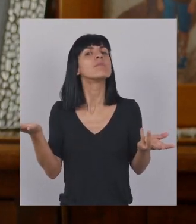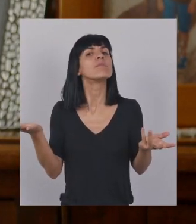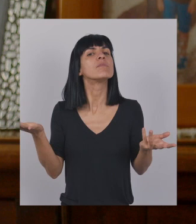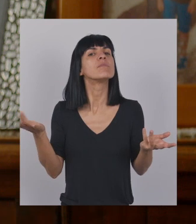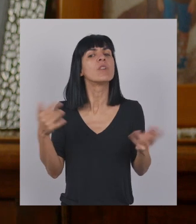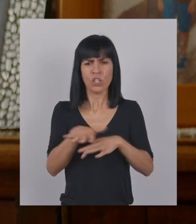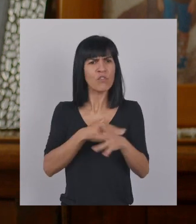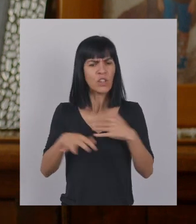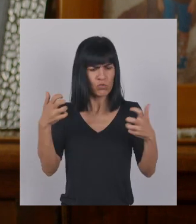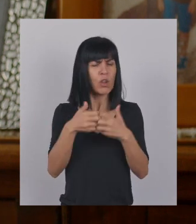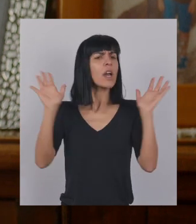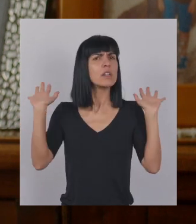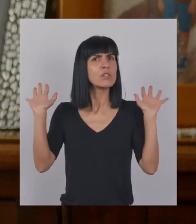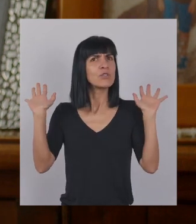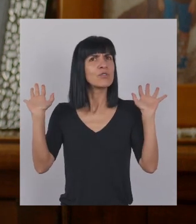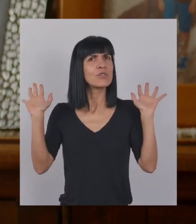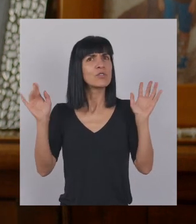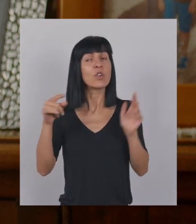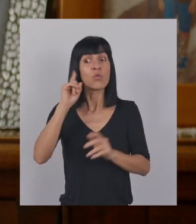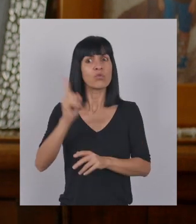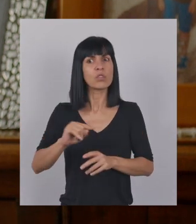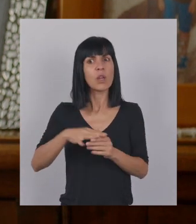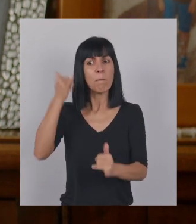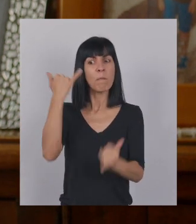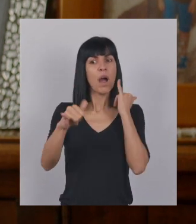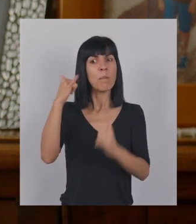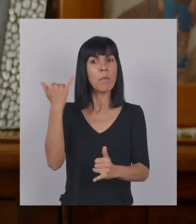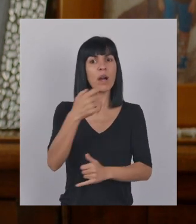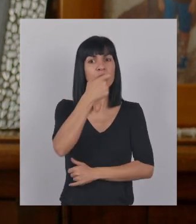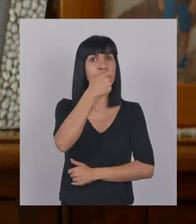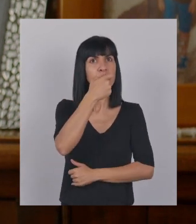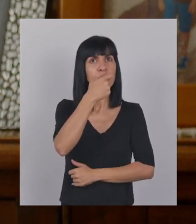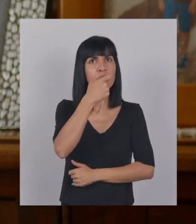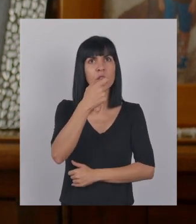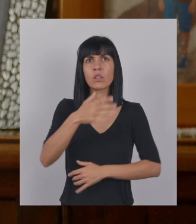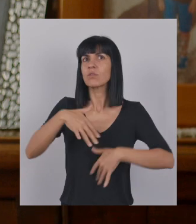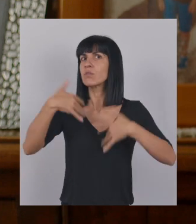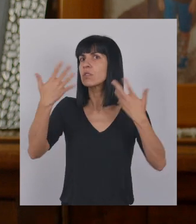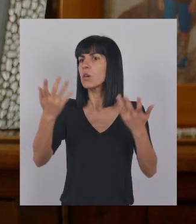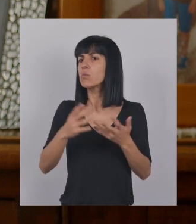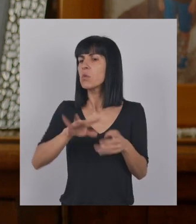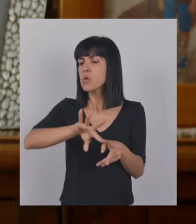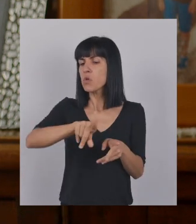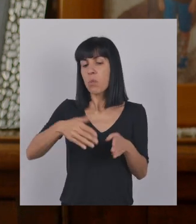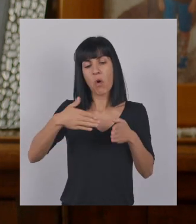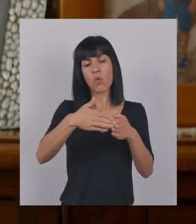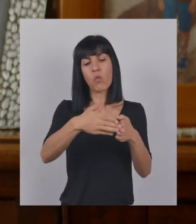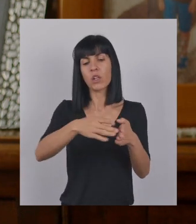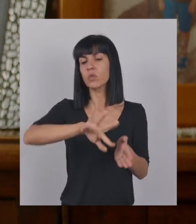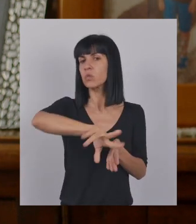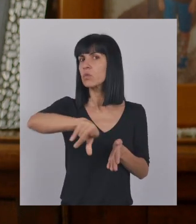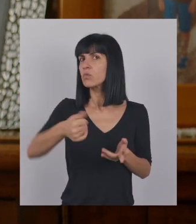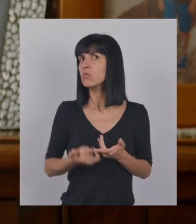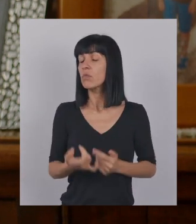fazem outro e faço guerras quando um dia bate no árvore tu roubou quatro